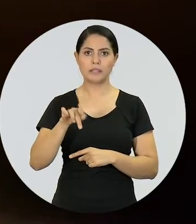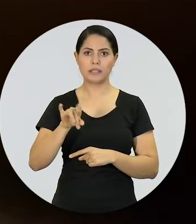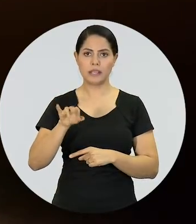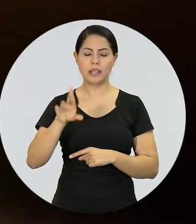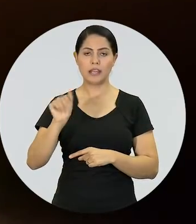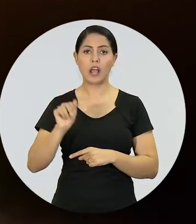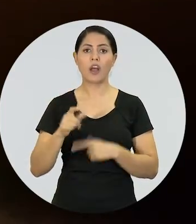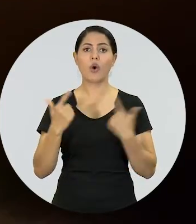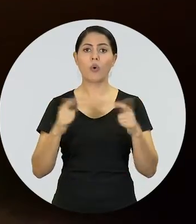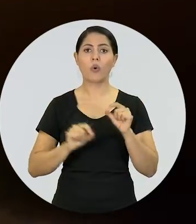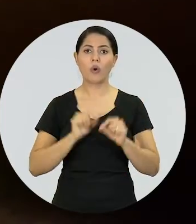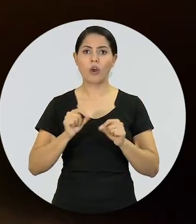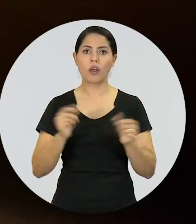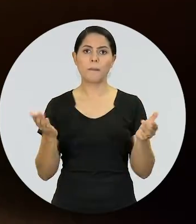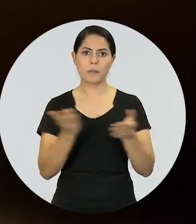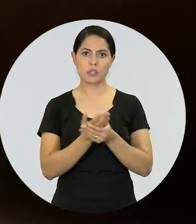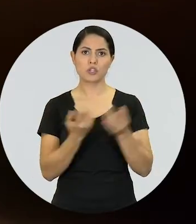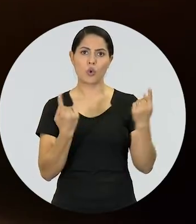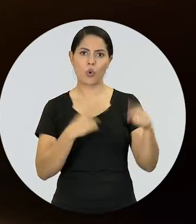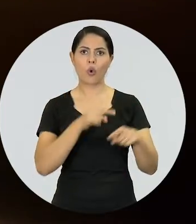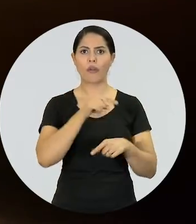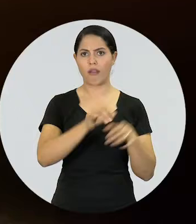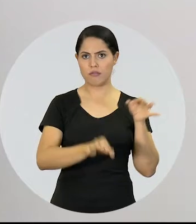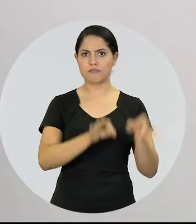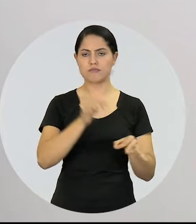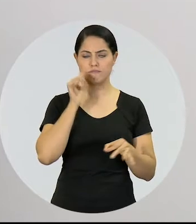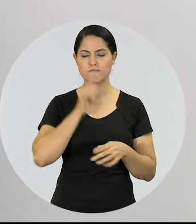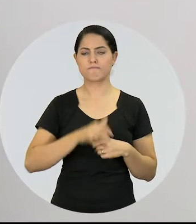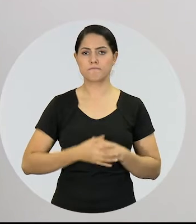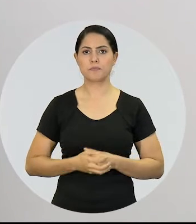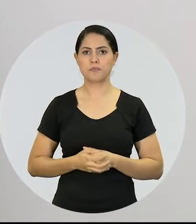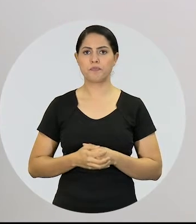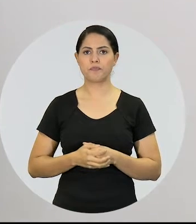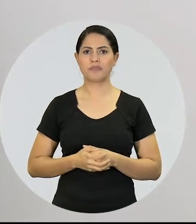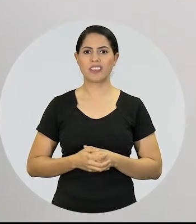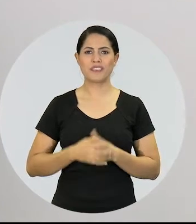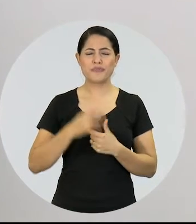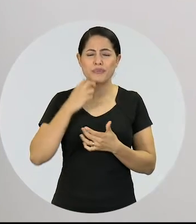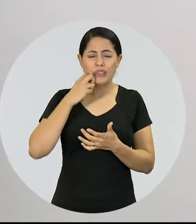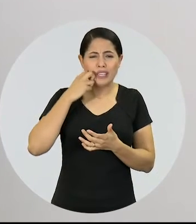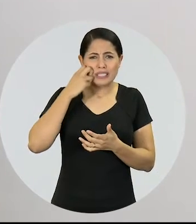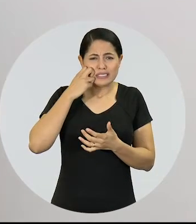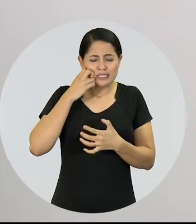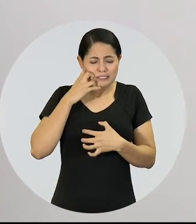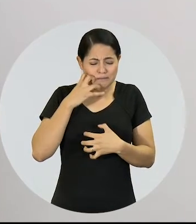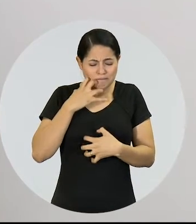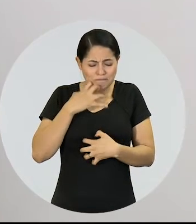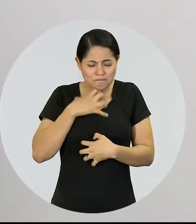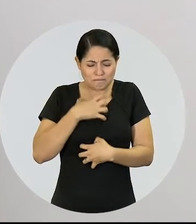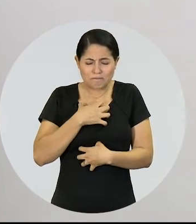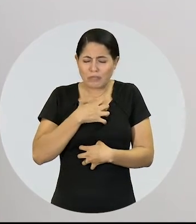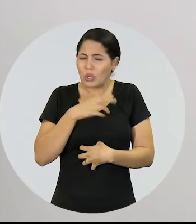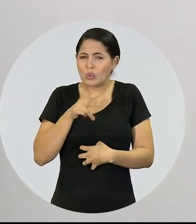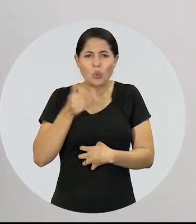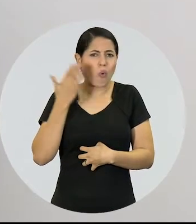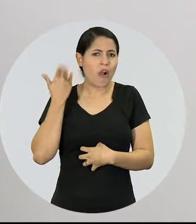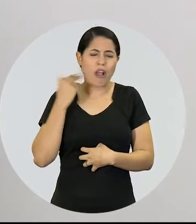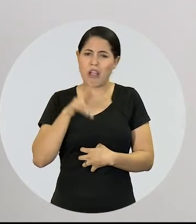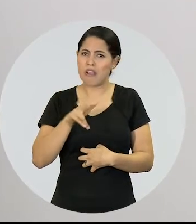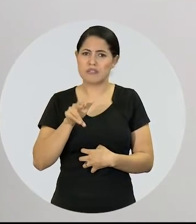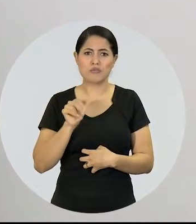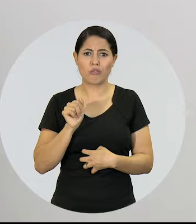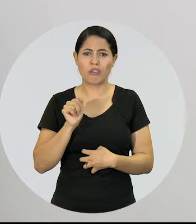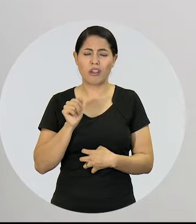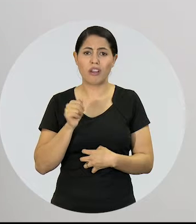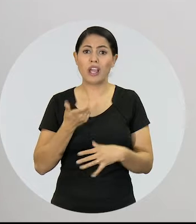uma representação na corregedoria contra a magistrada. Foi um constrangimento sem precedentes, eu nunca passei por